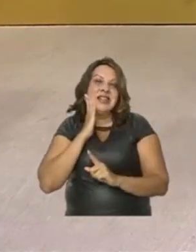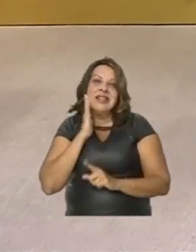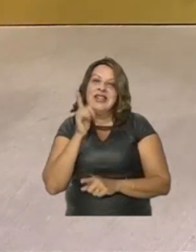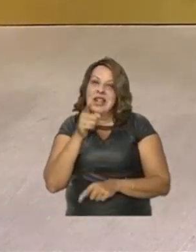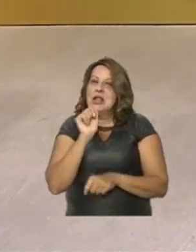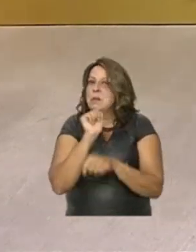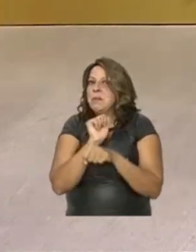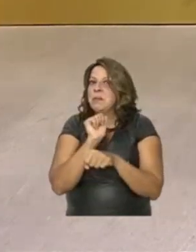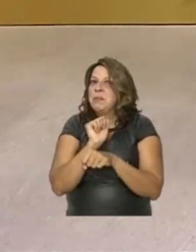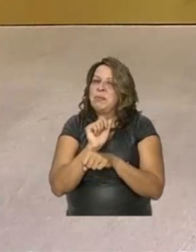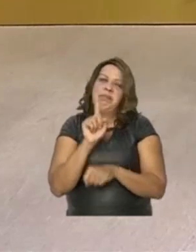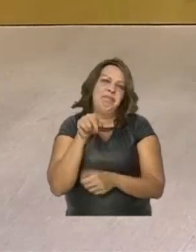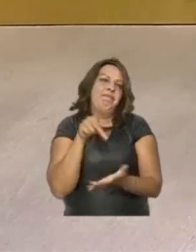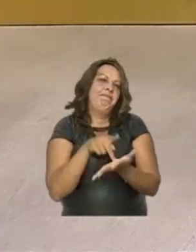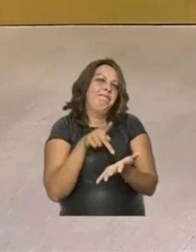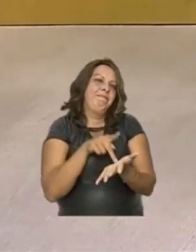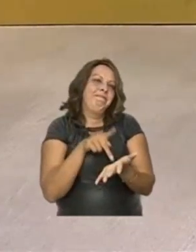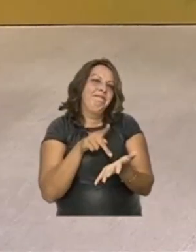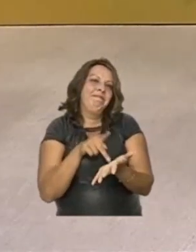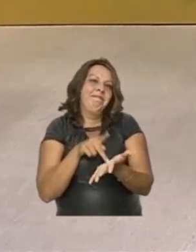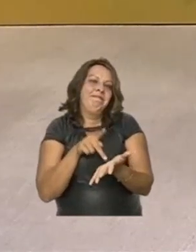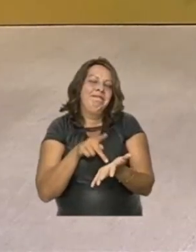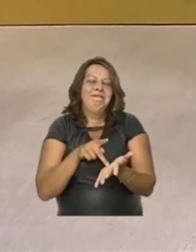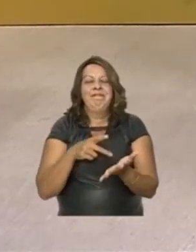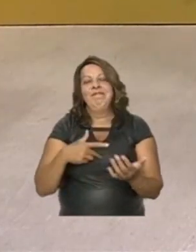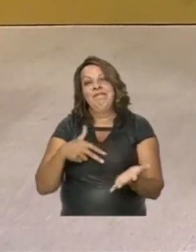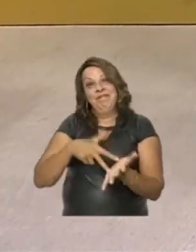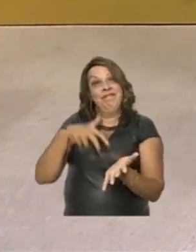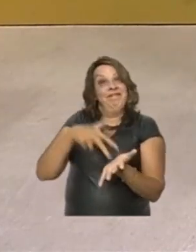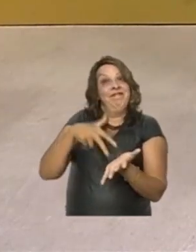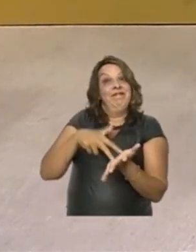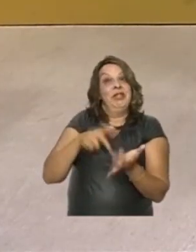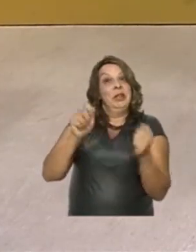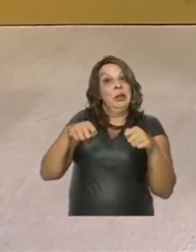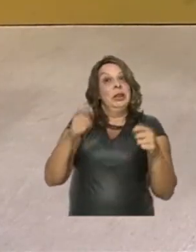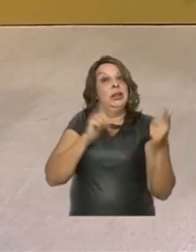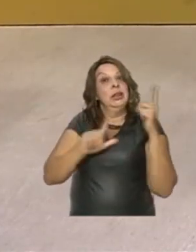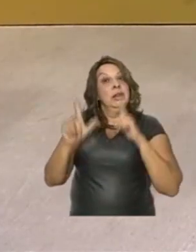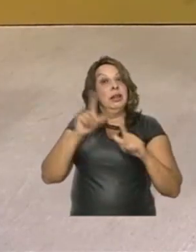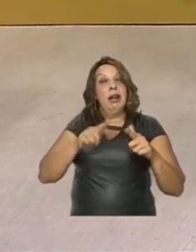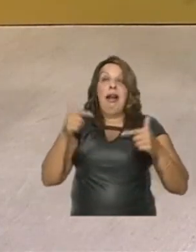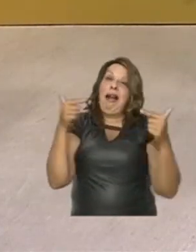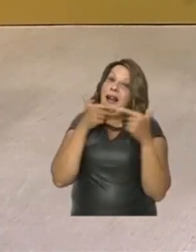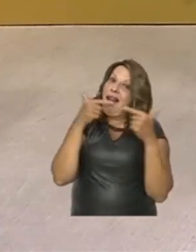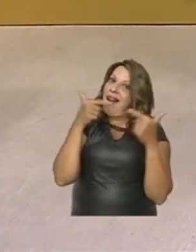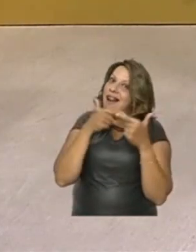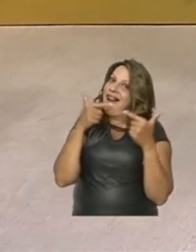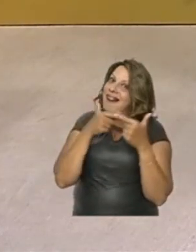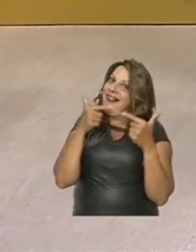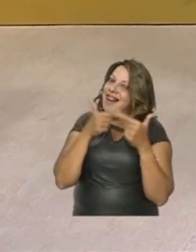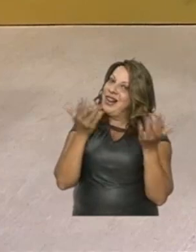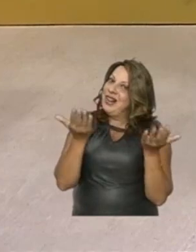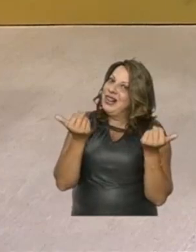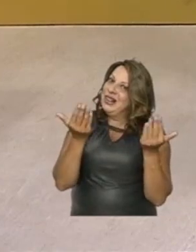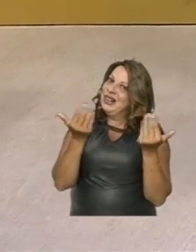na expectativa, né não? É verdade. Já que a animação tá grande, maior ainda é a sua chance de ficar rindo à toa, tá bom? Vamos lá? É o nosso